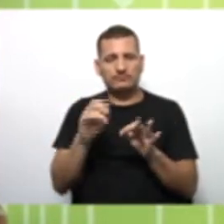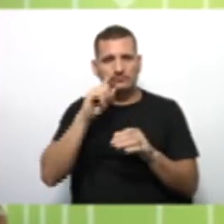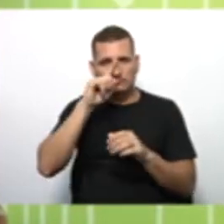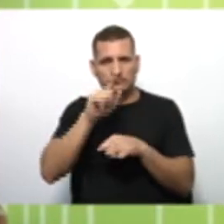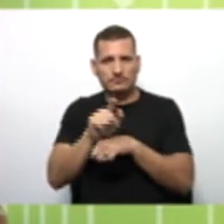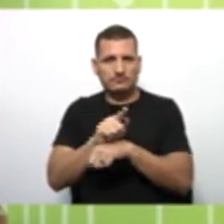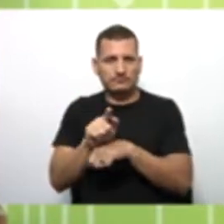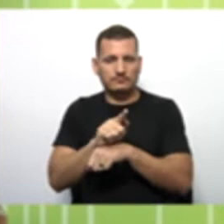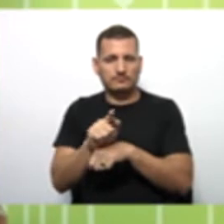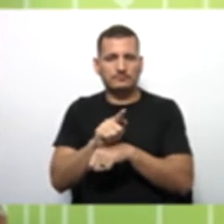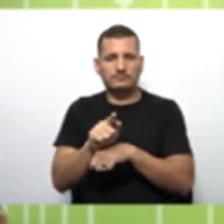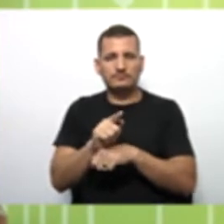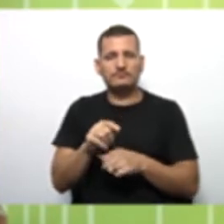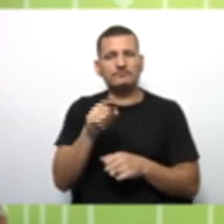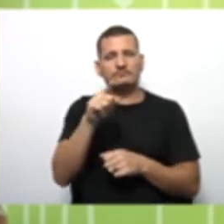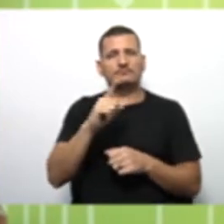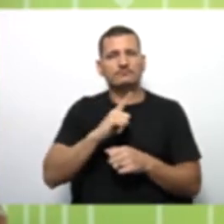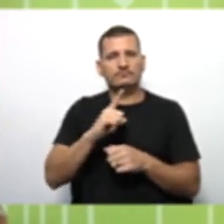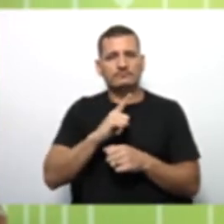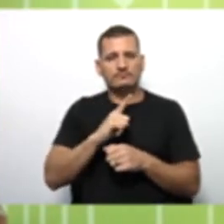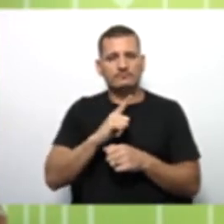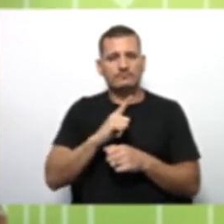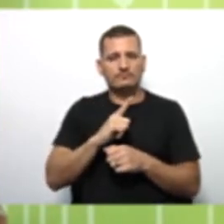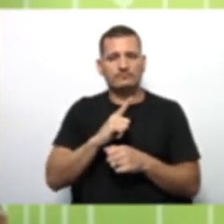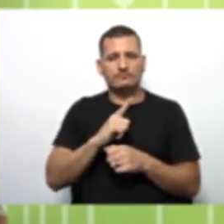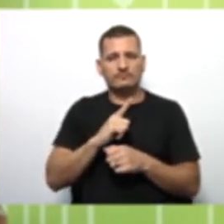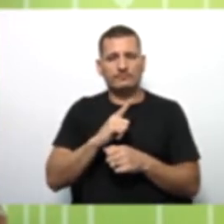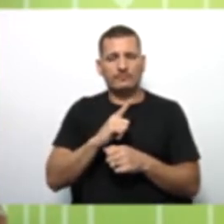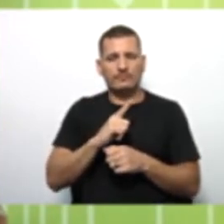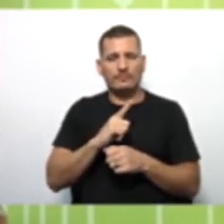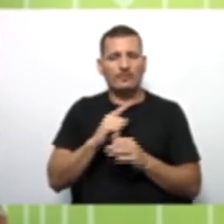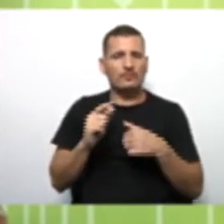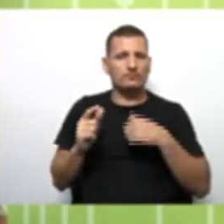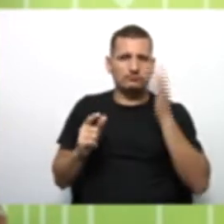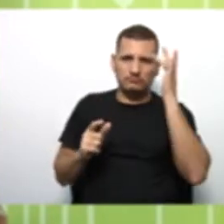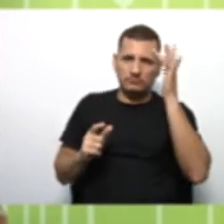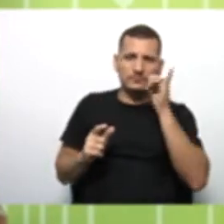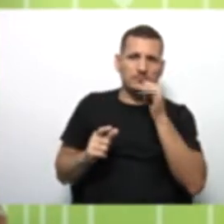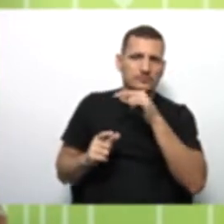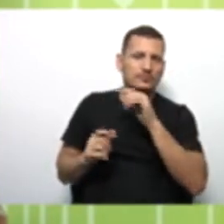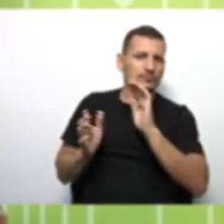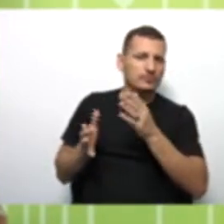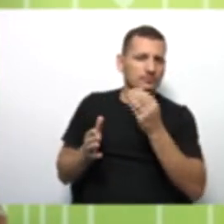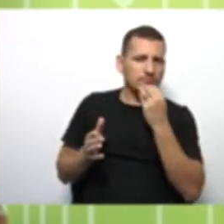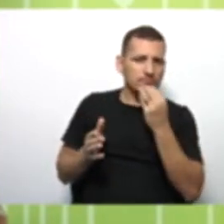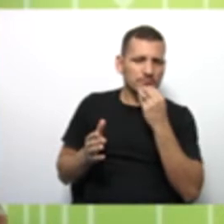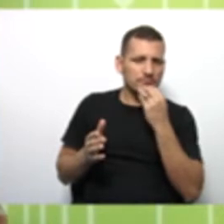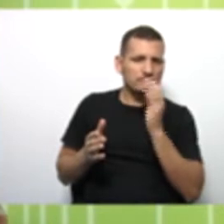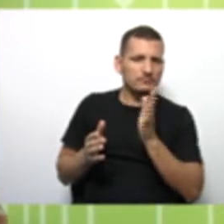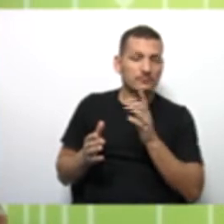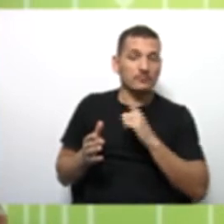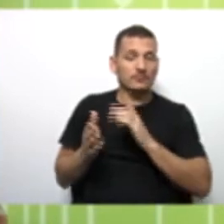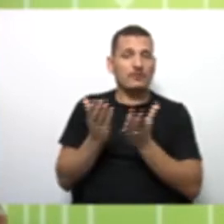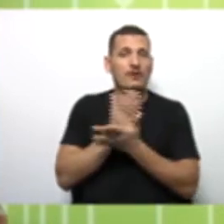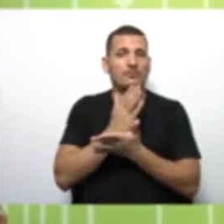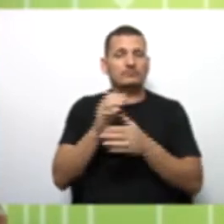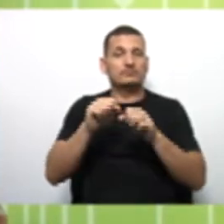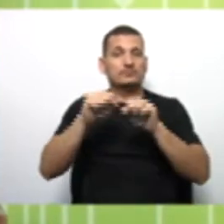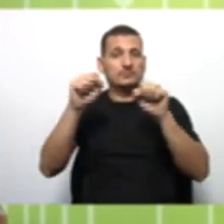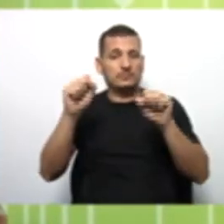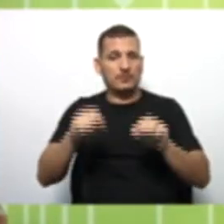tá? Você tem, inclusive, Ademar, não sei se você já teve a oportunidade de trabalhar com isso, tem softwares que